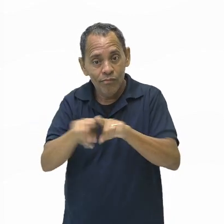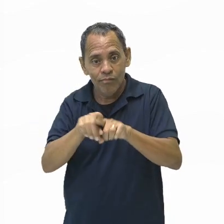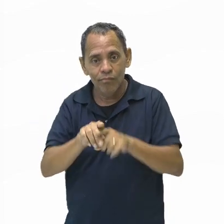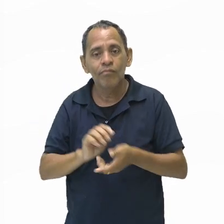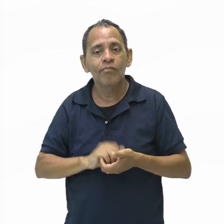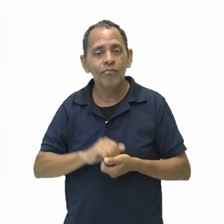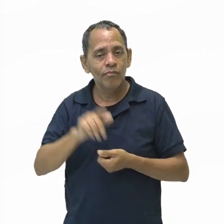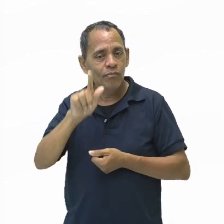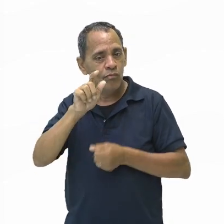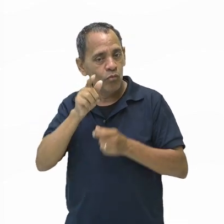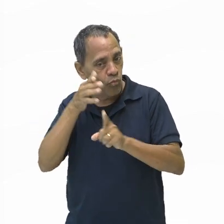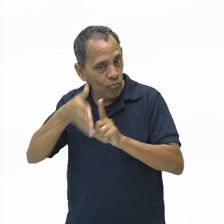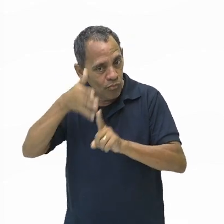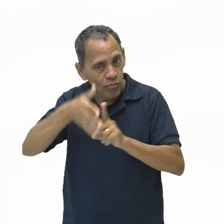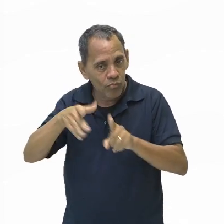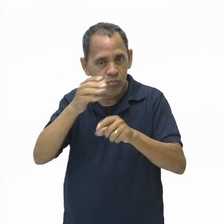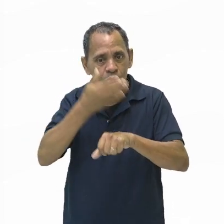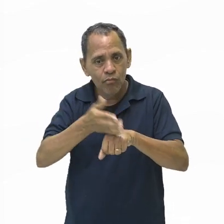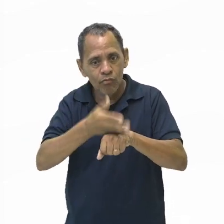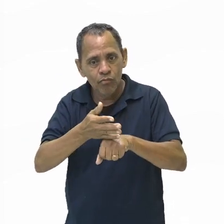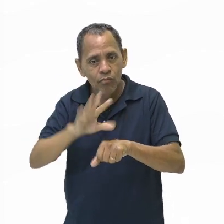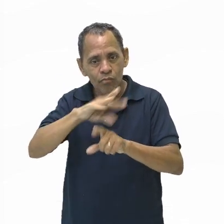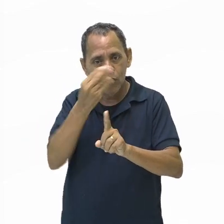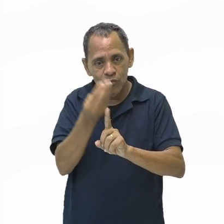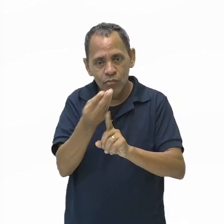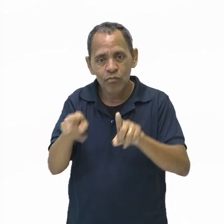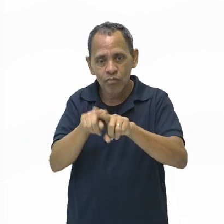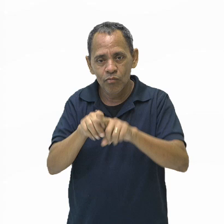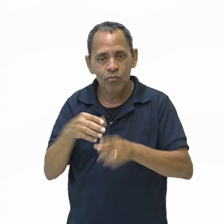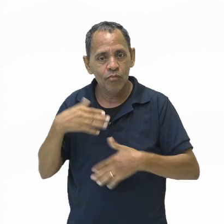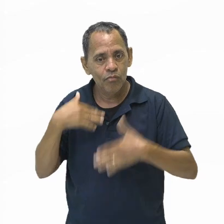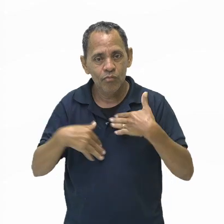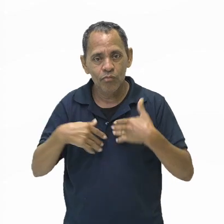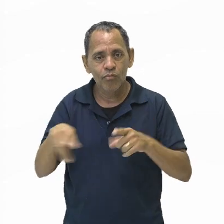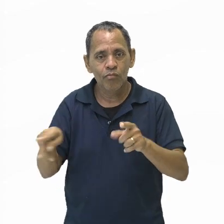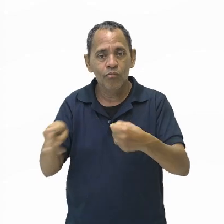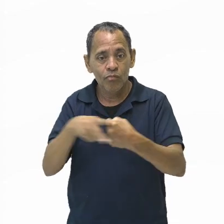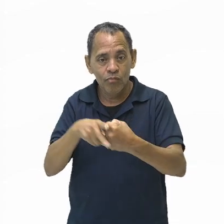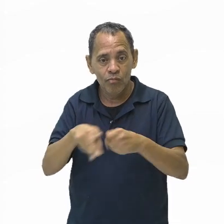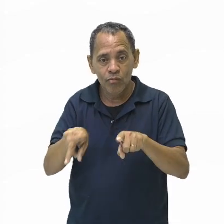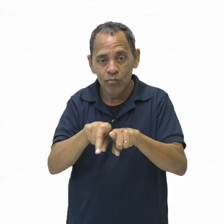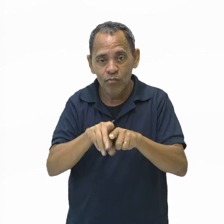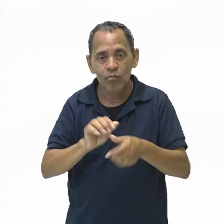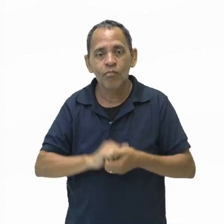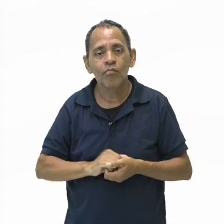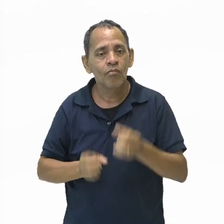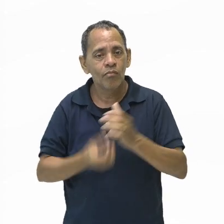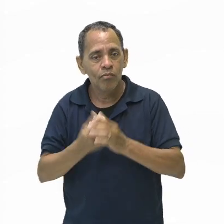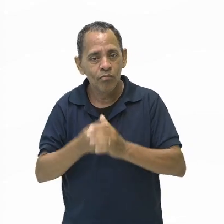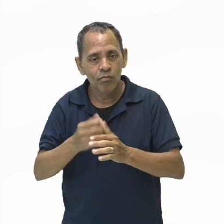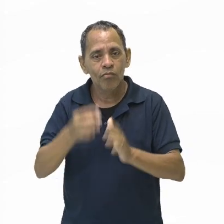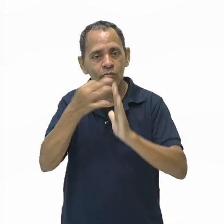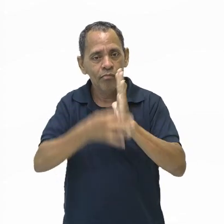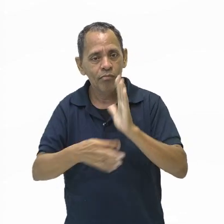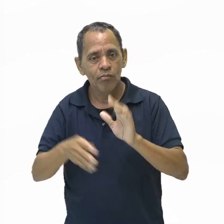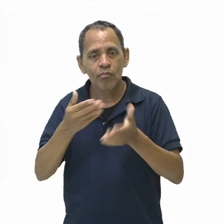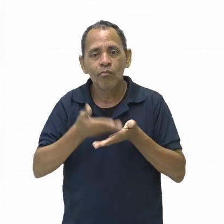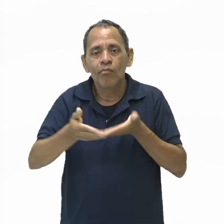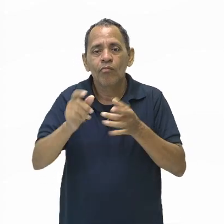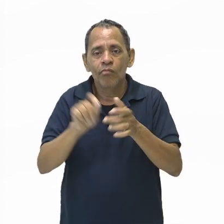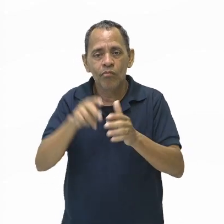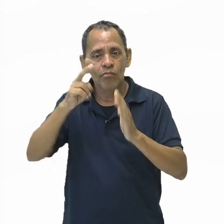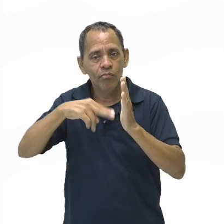lógico-discursivas nas práticas artísticas, corporais e verbais. Produção de textos a partir da leitura e